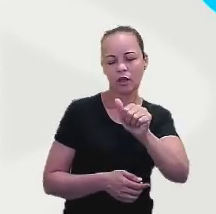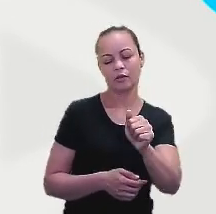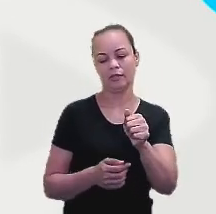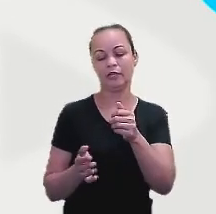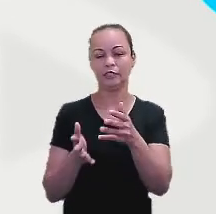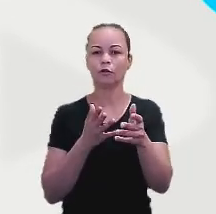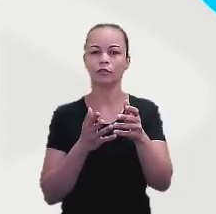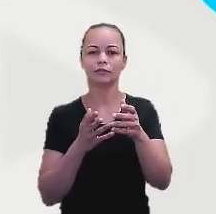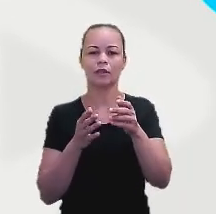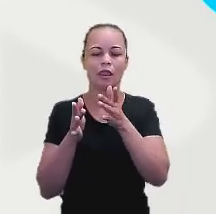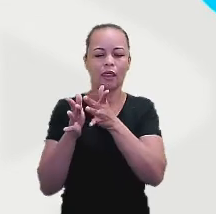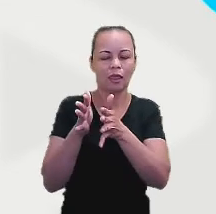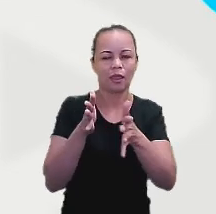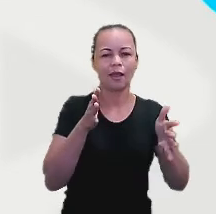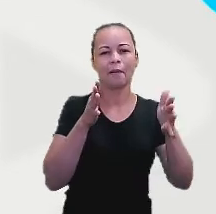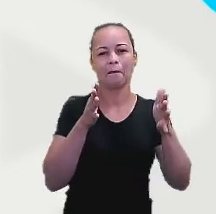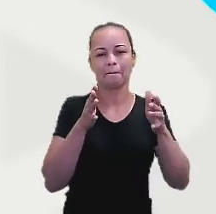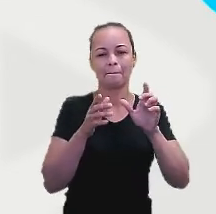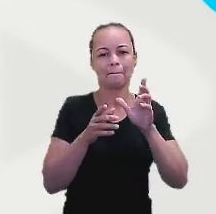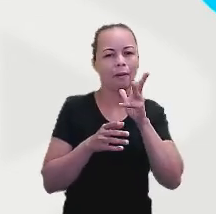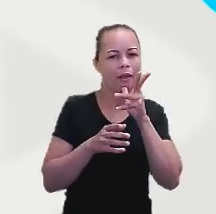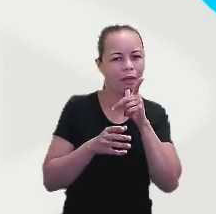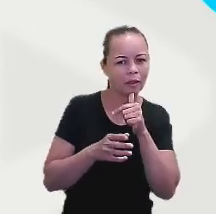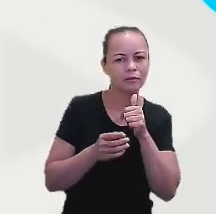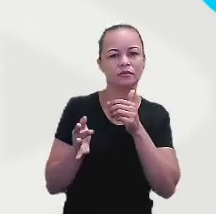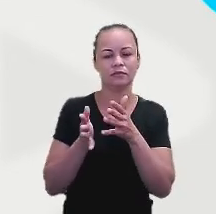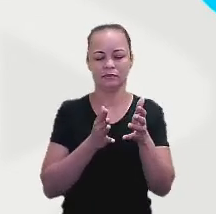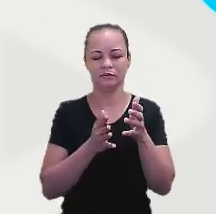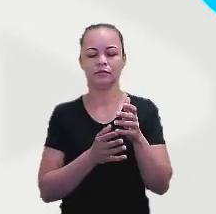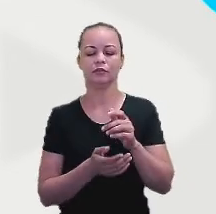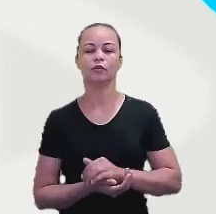em que eu demorei mais vai ser a tônica. No caso,